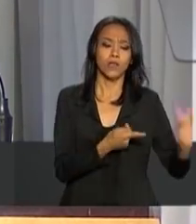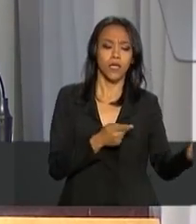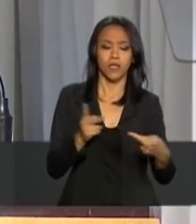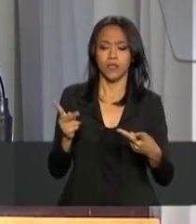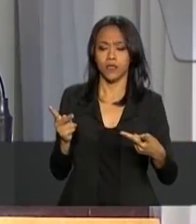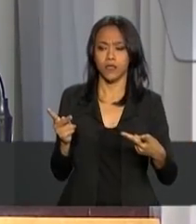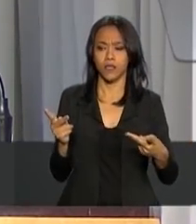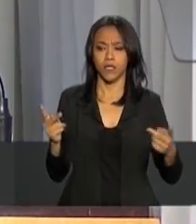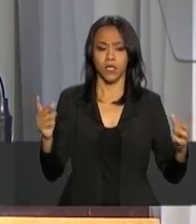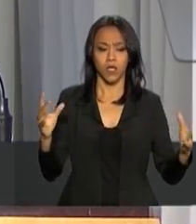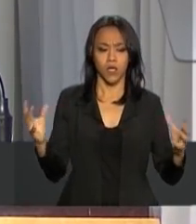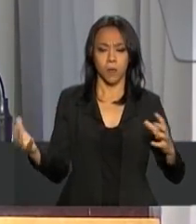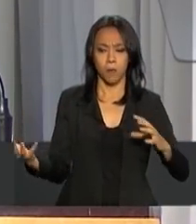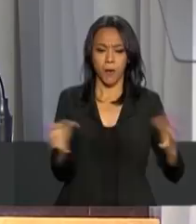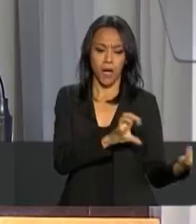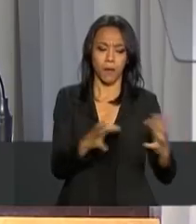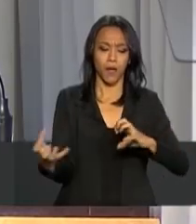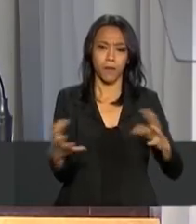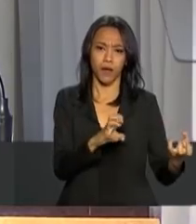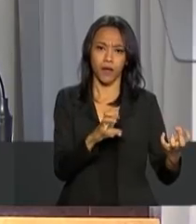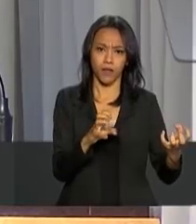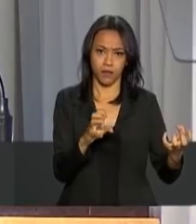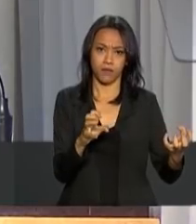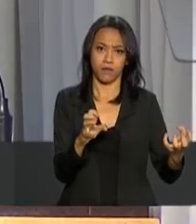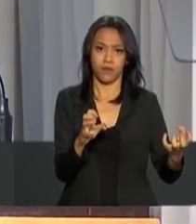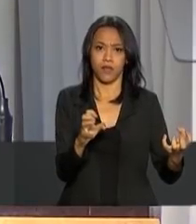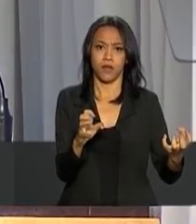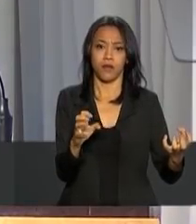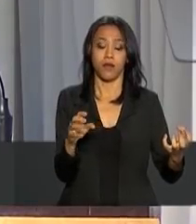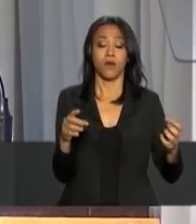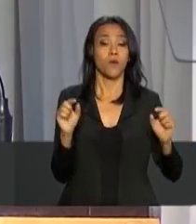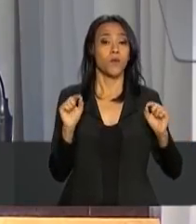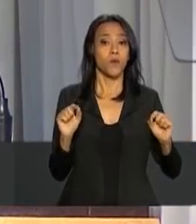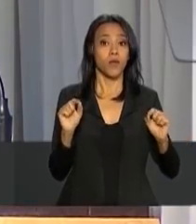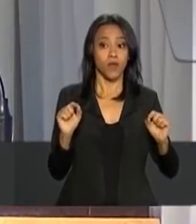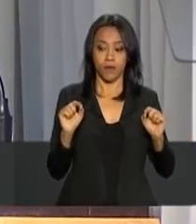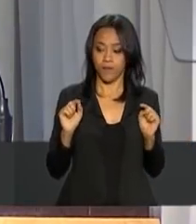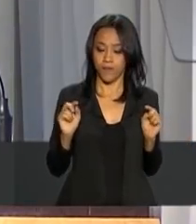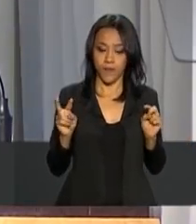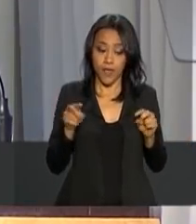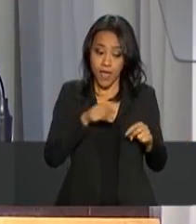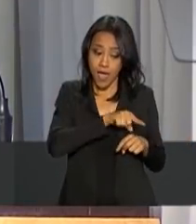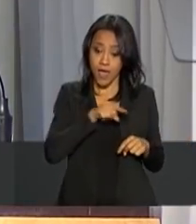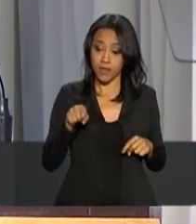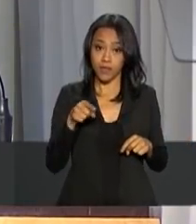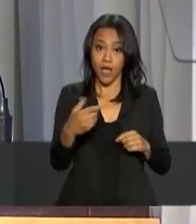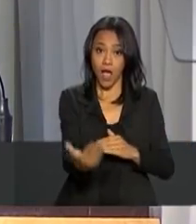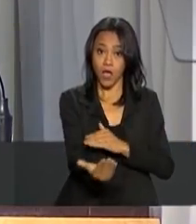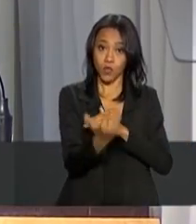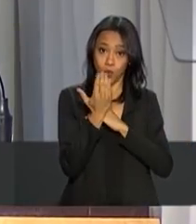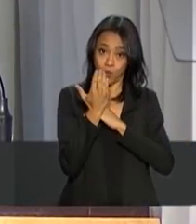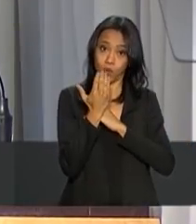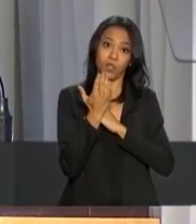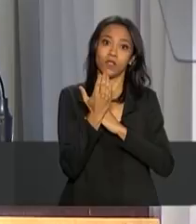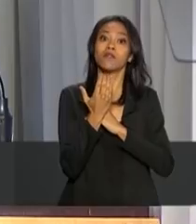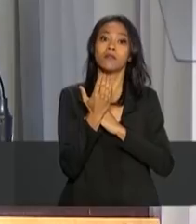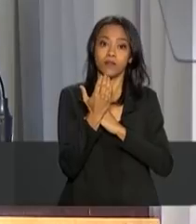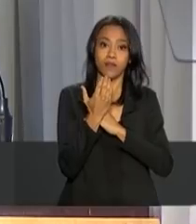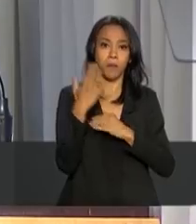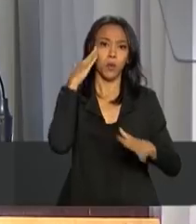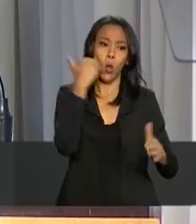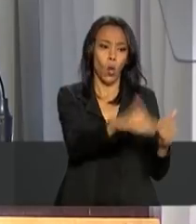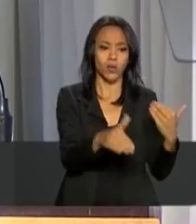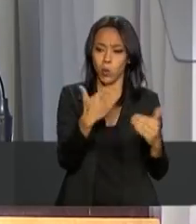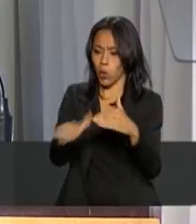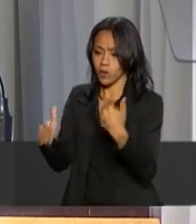oposição, você tem na democracia situação e oposição para que ambas ajudem a governar. Aliás, quando